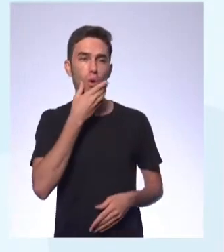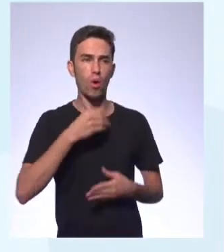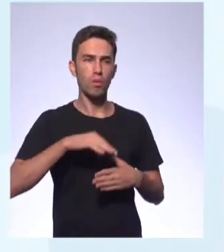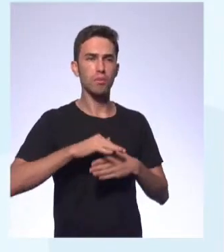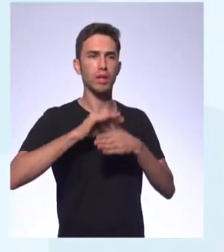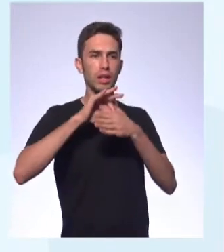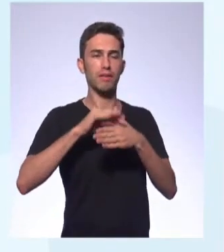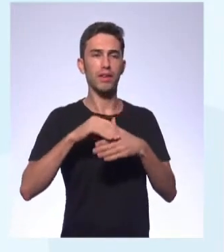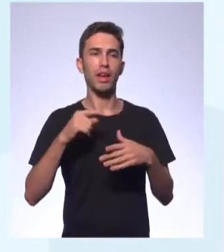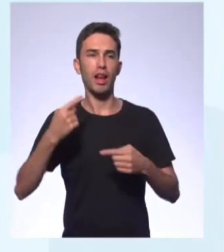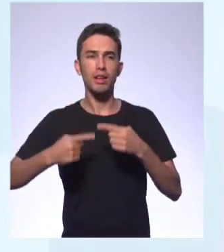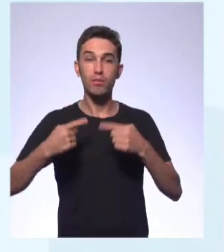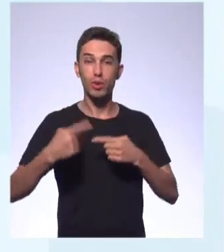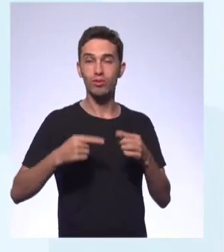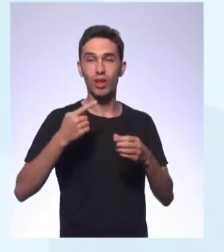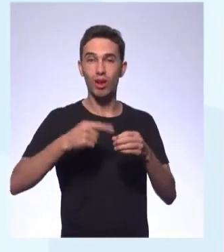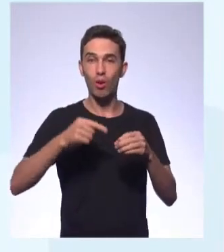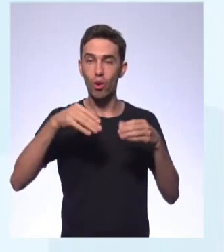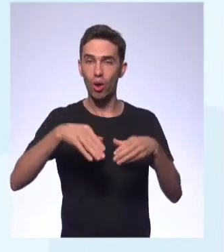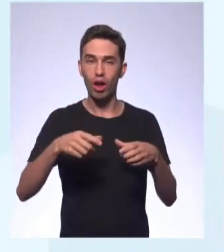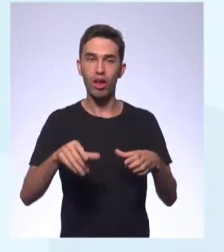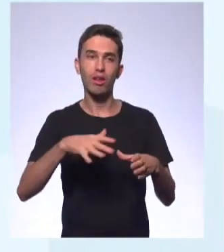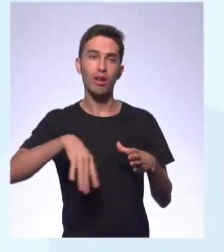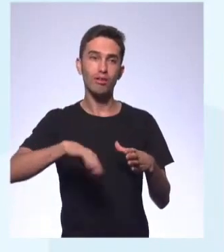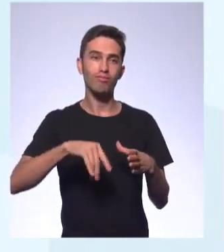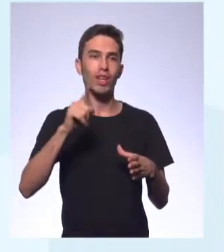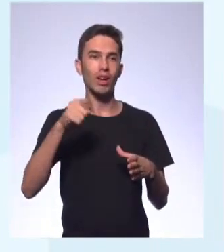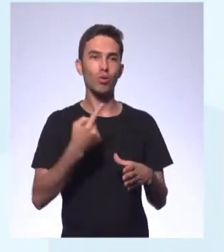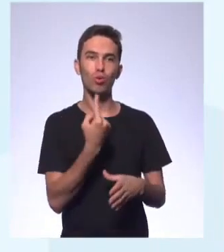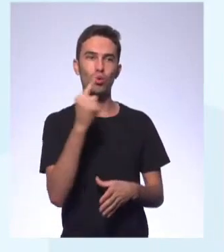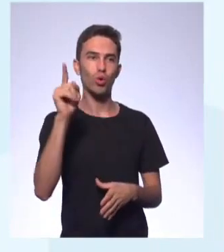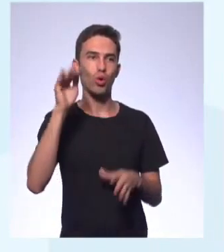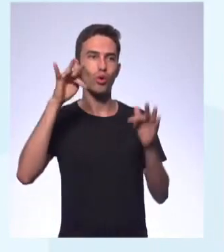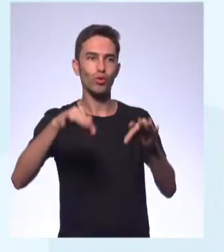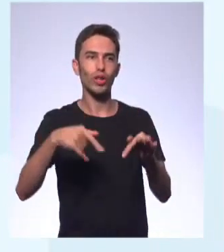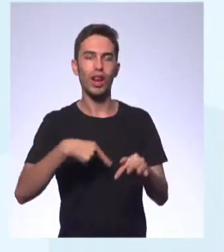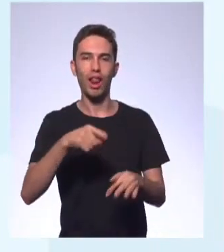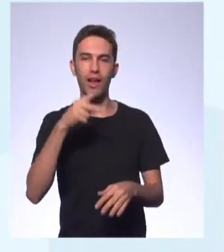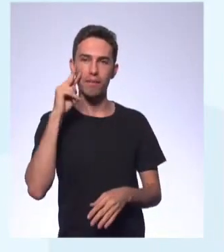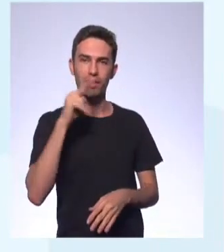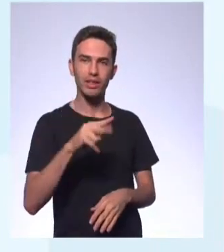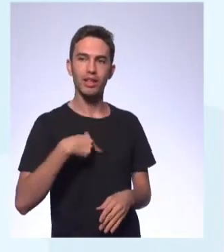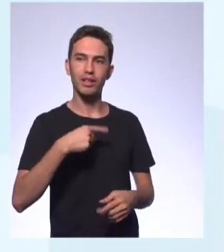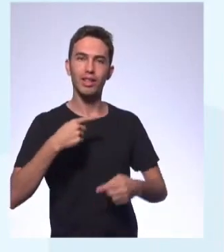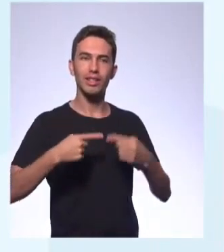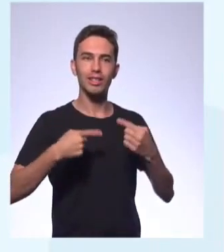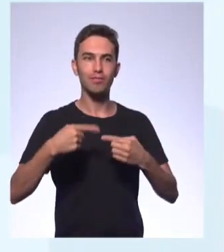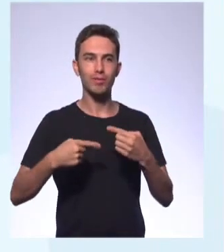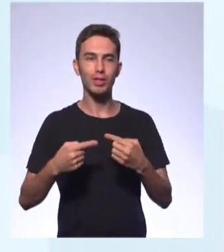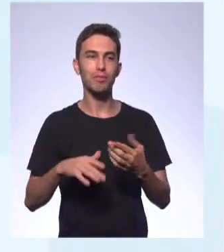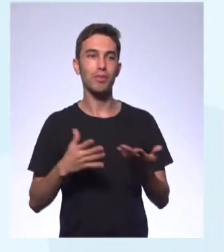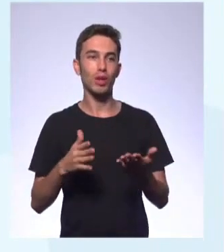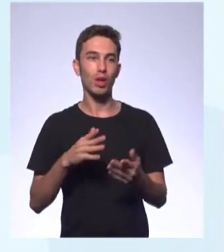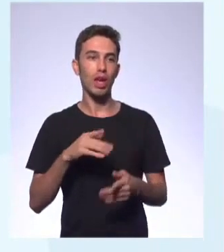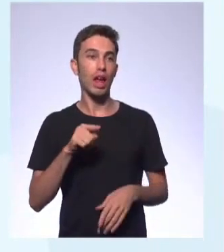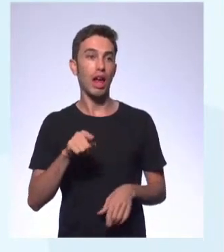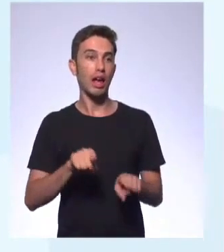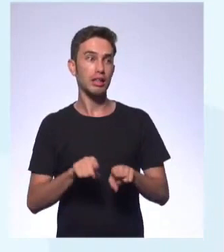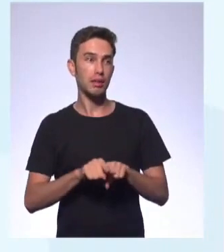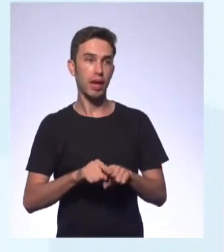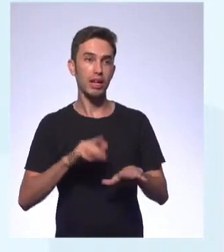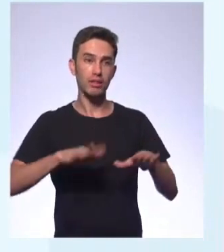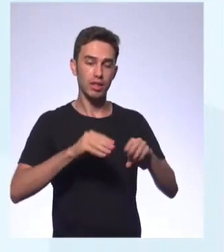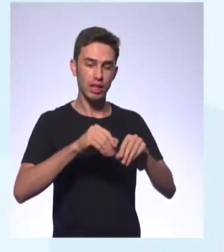da política local é o único fim visado nesses homicídios, quando não são questões de família, de herança, de terras e,